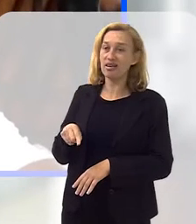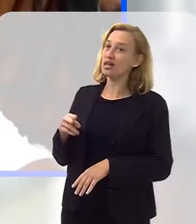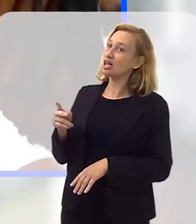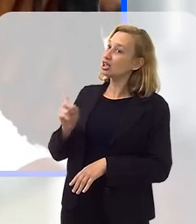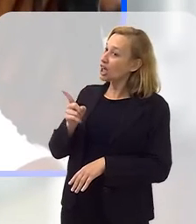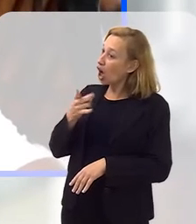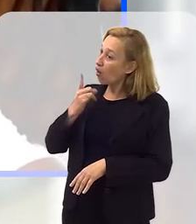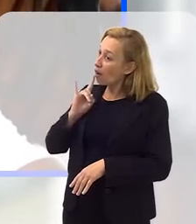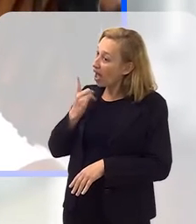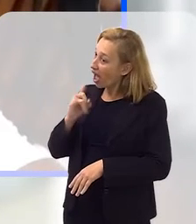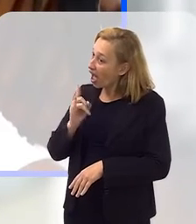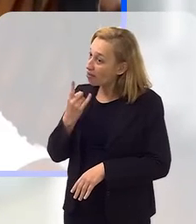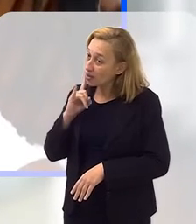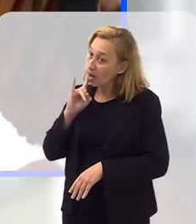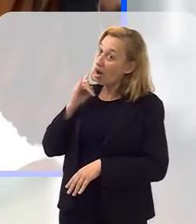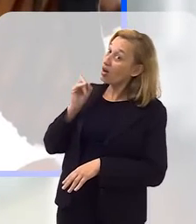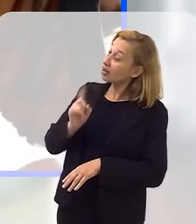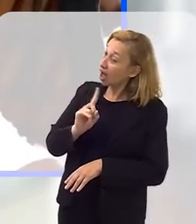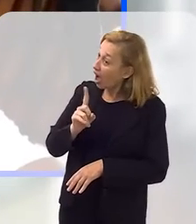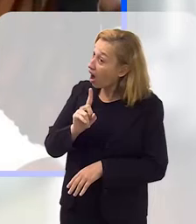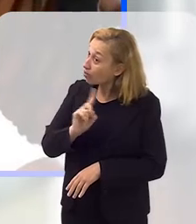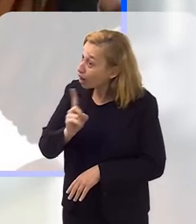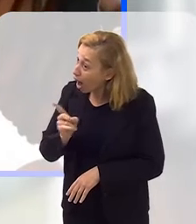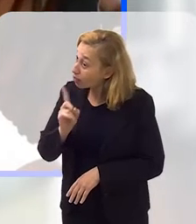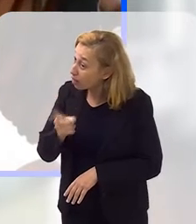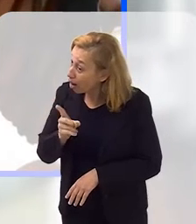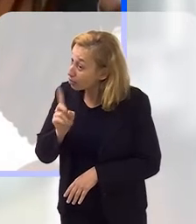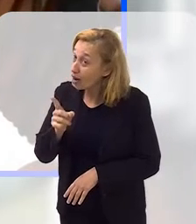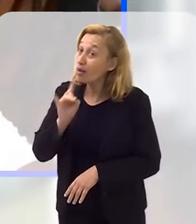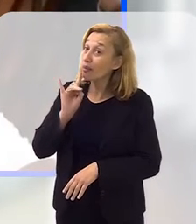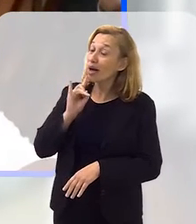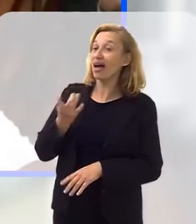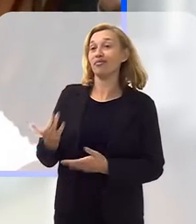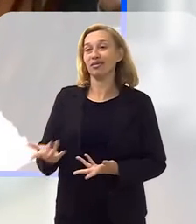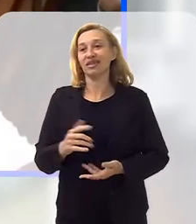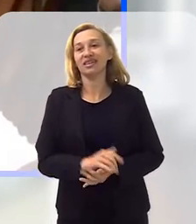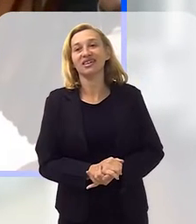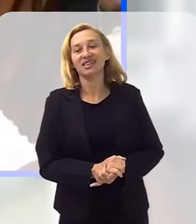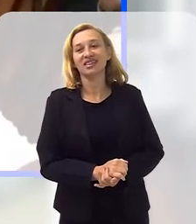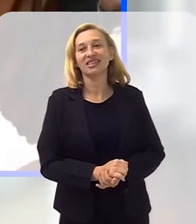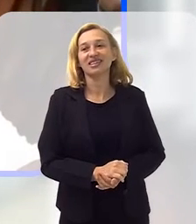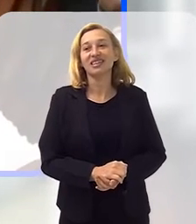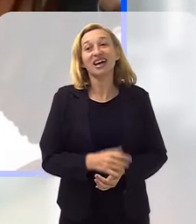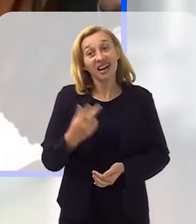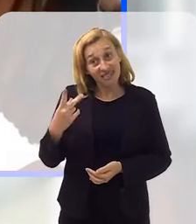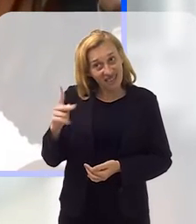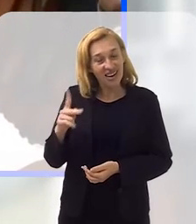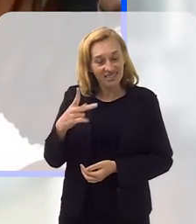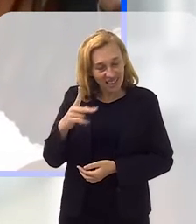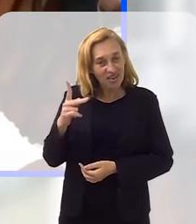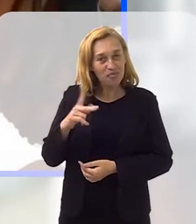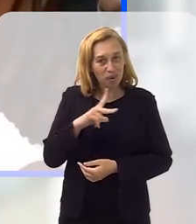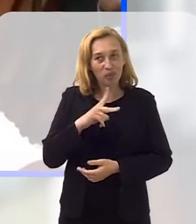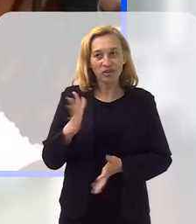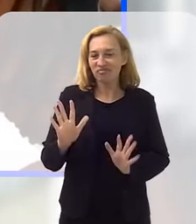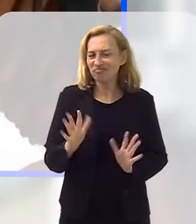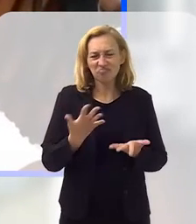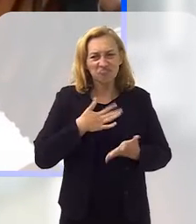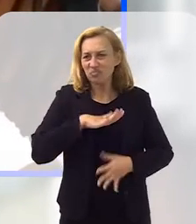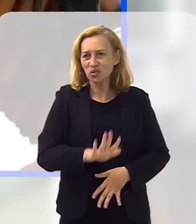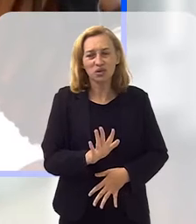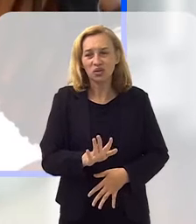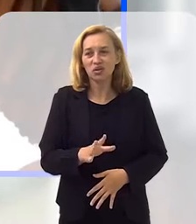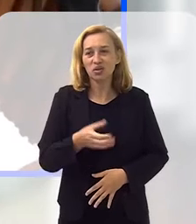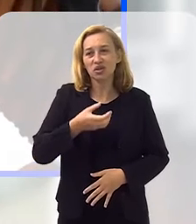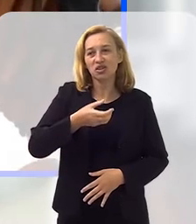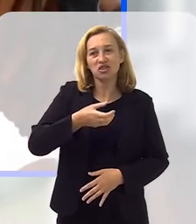você não se mete com negócio de bebida, não sei o quê, não sei o quê, mas isso daí era dela mesmo, entendeu? Ela